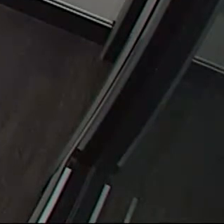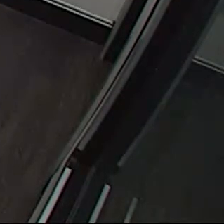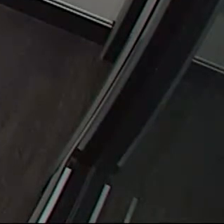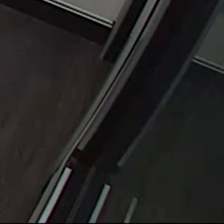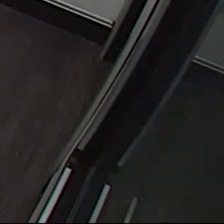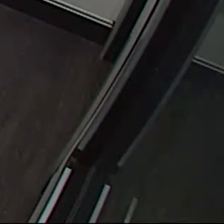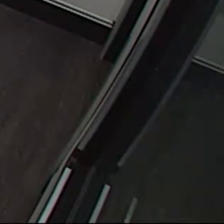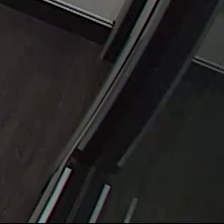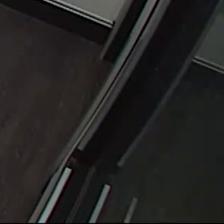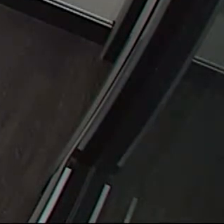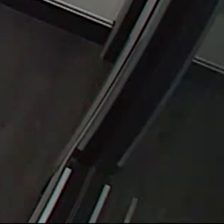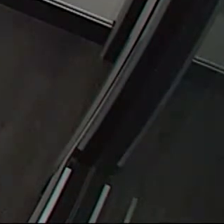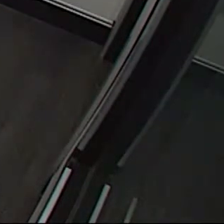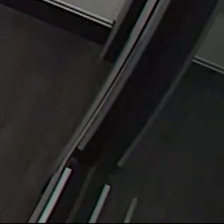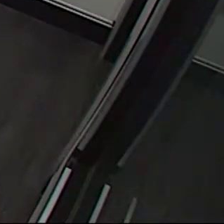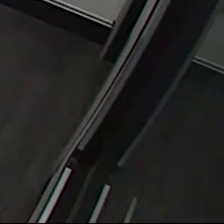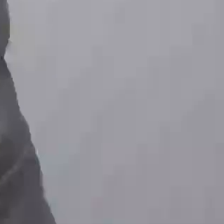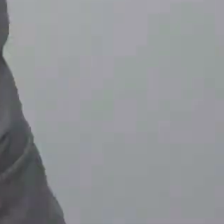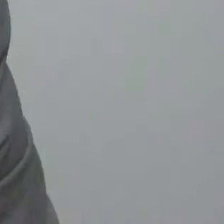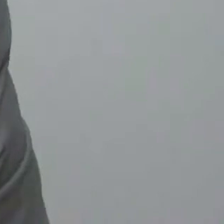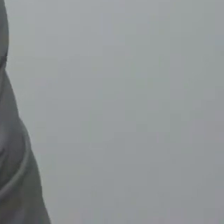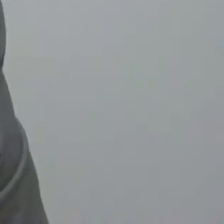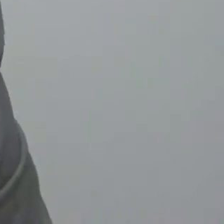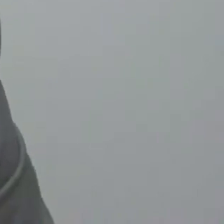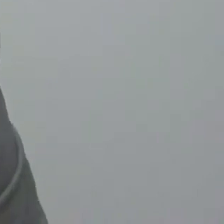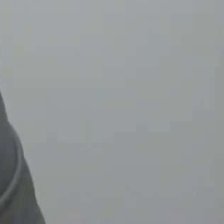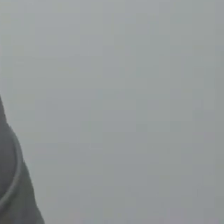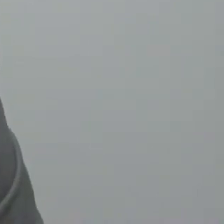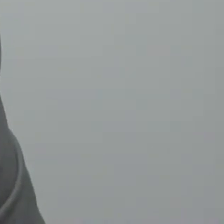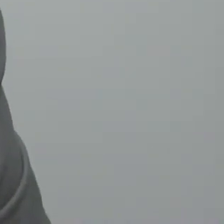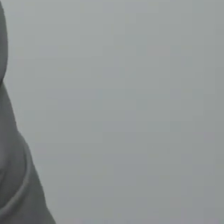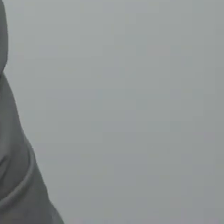Louvado seja o nome do nosso Senhor Jesus.